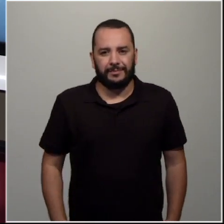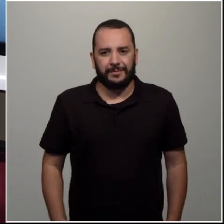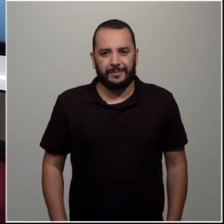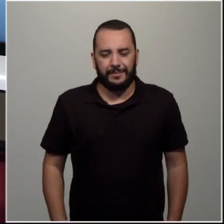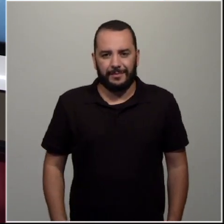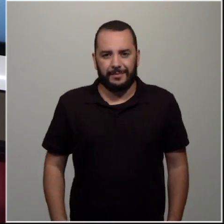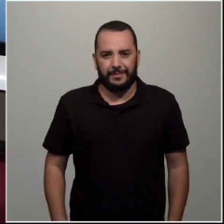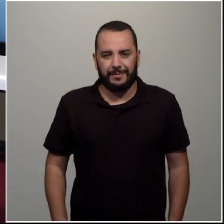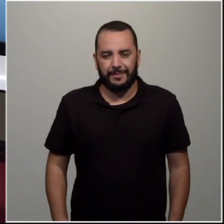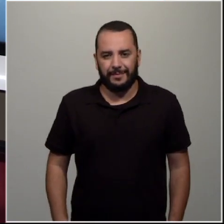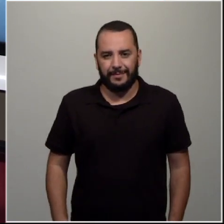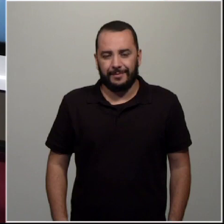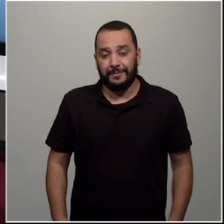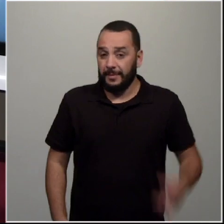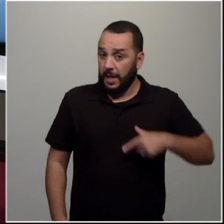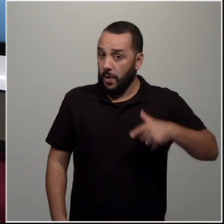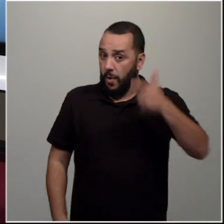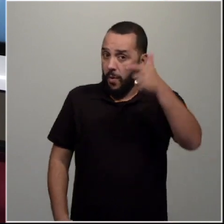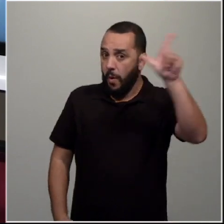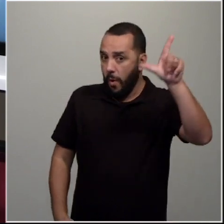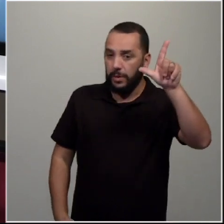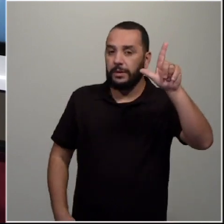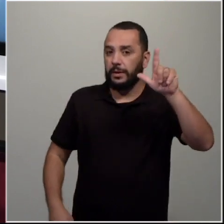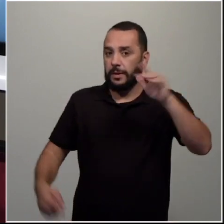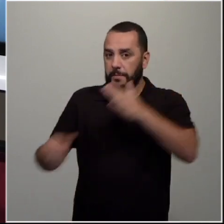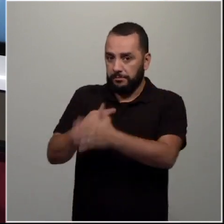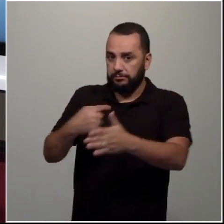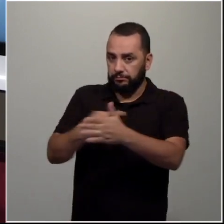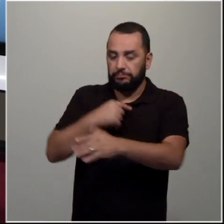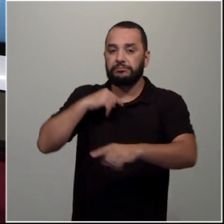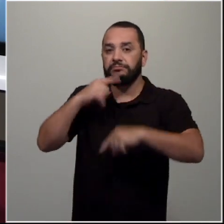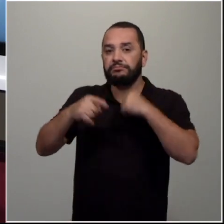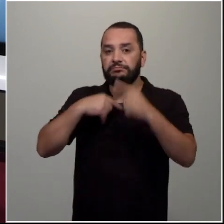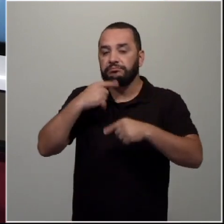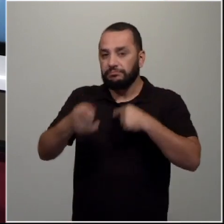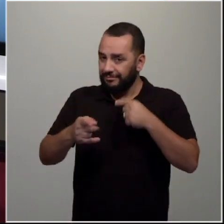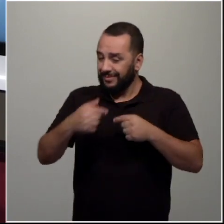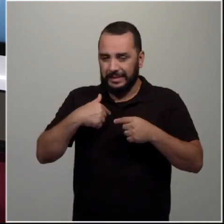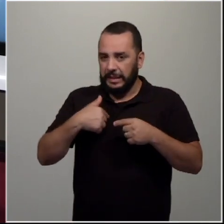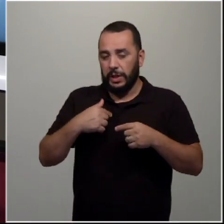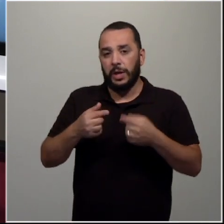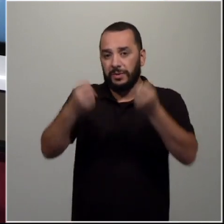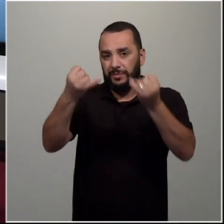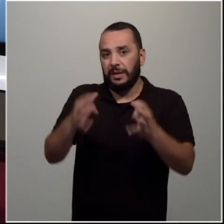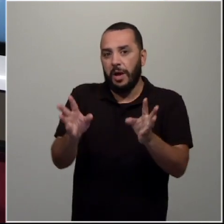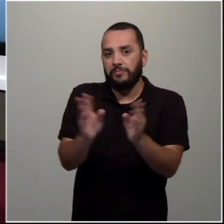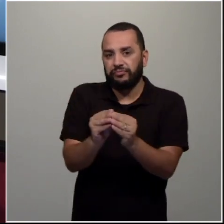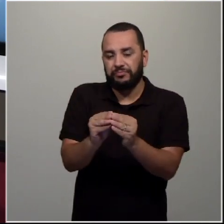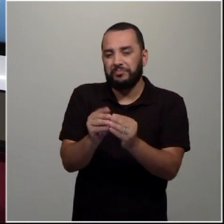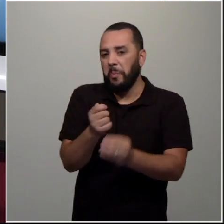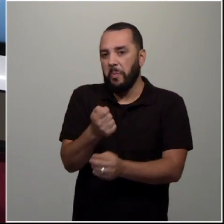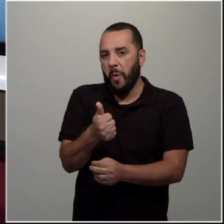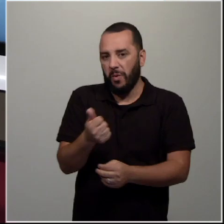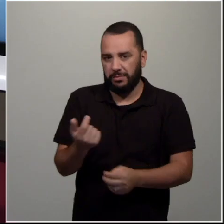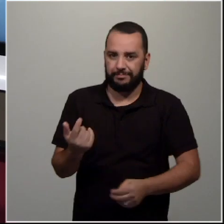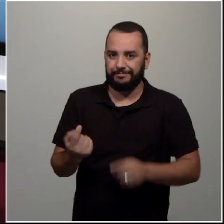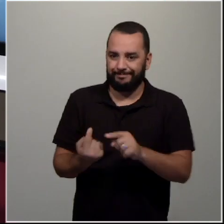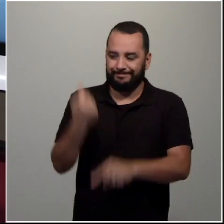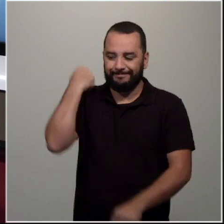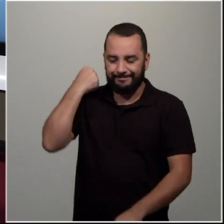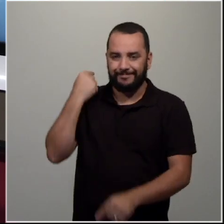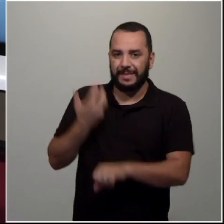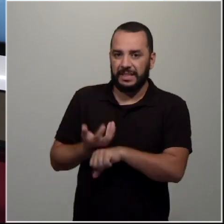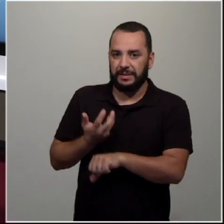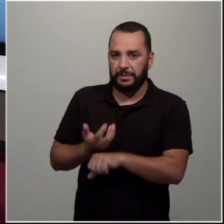uma outra em outro questionamento é a gente acabou abordando muito é a disciplina